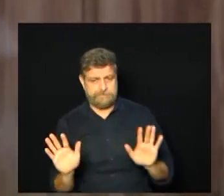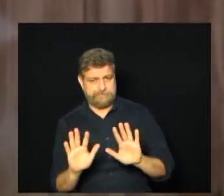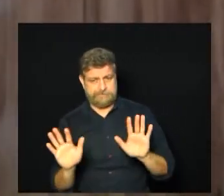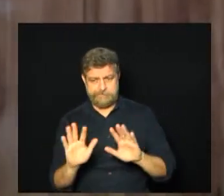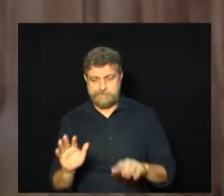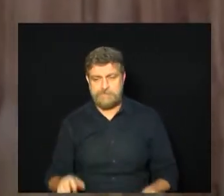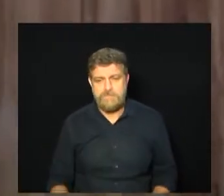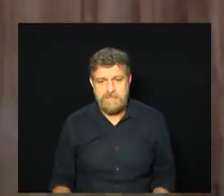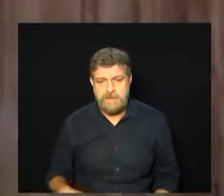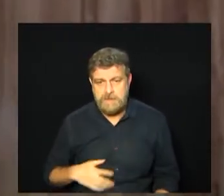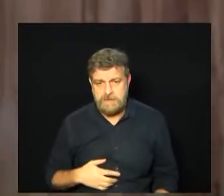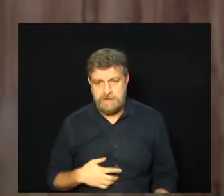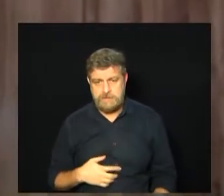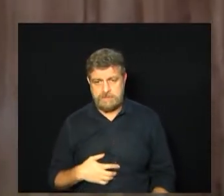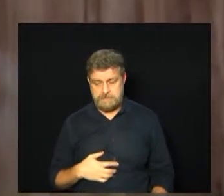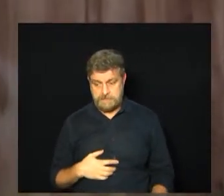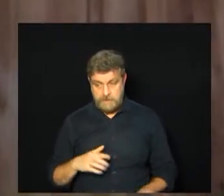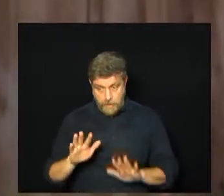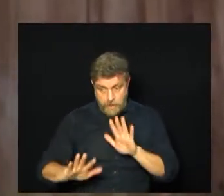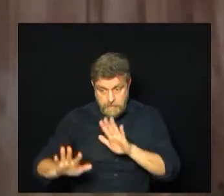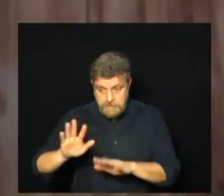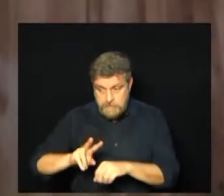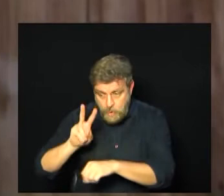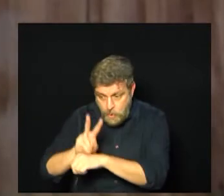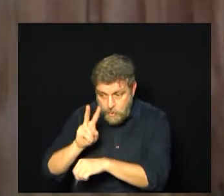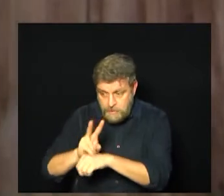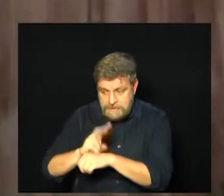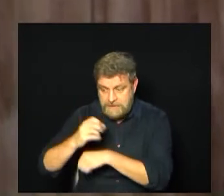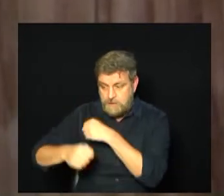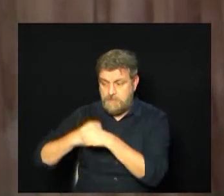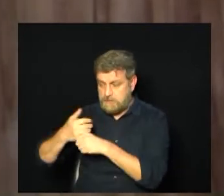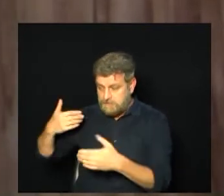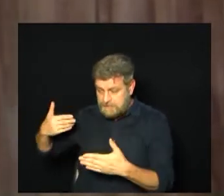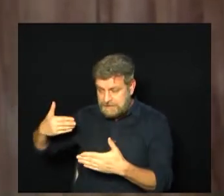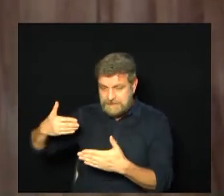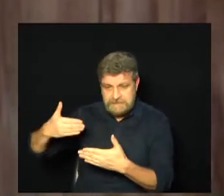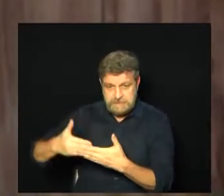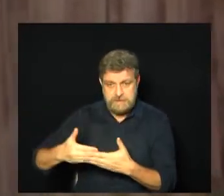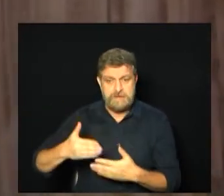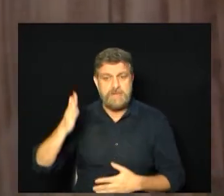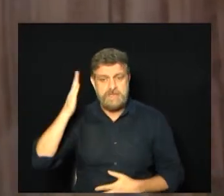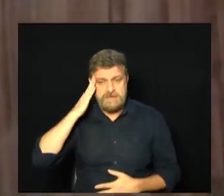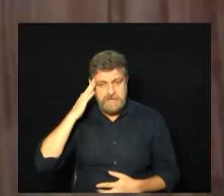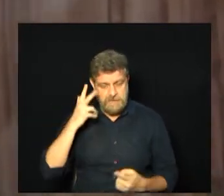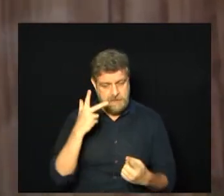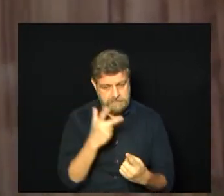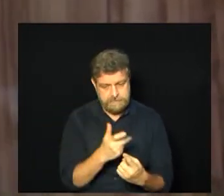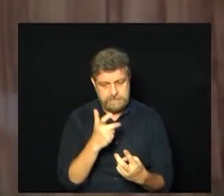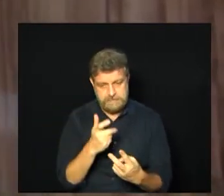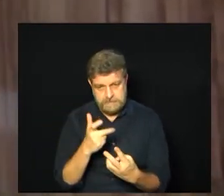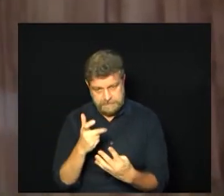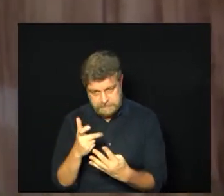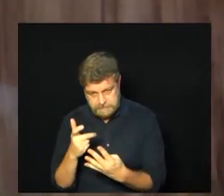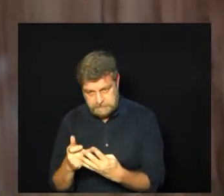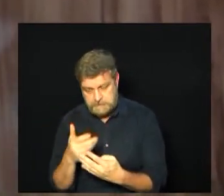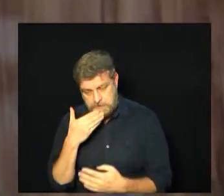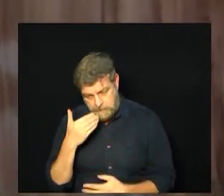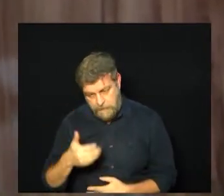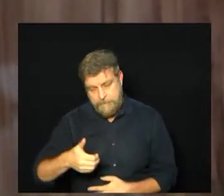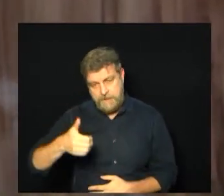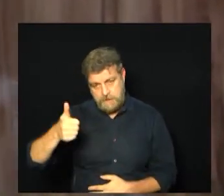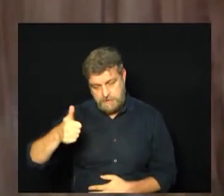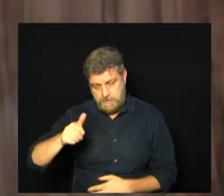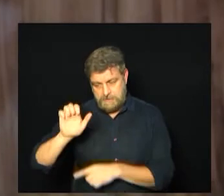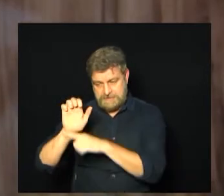não percam essa cautela que a gente já vem tendo desde o ano passado, apesar, né, do avanço da vacinação aqui no estado,